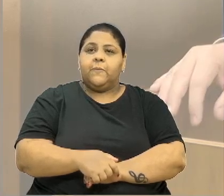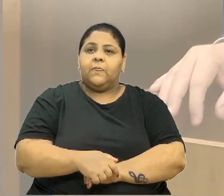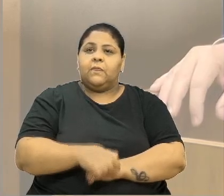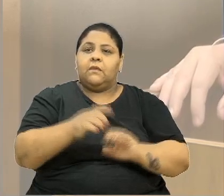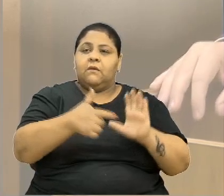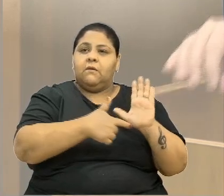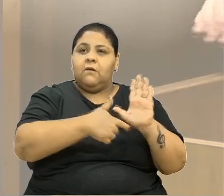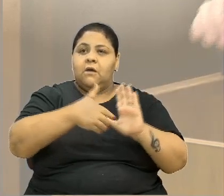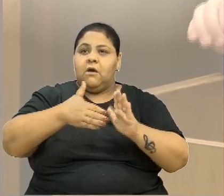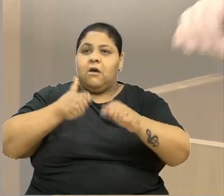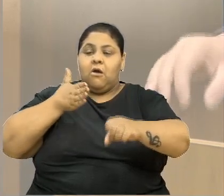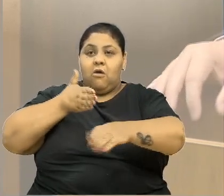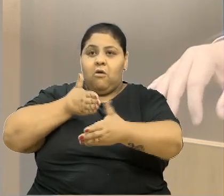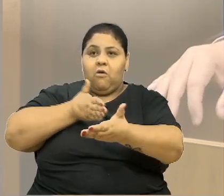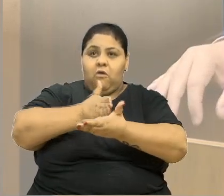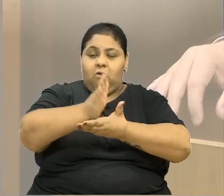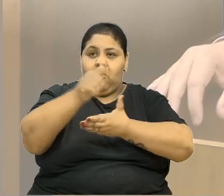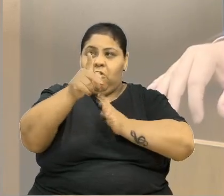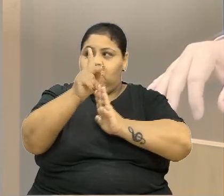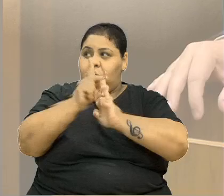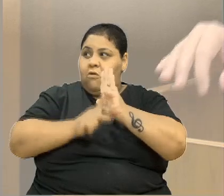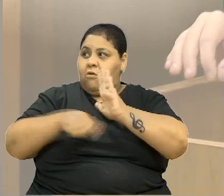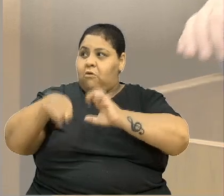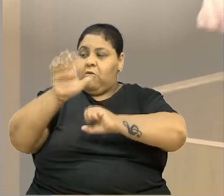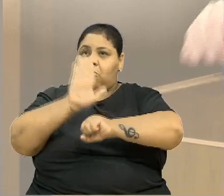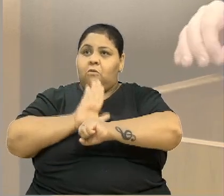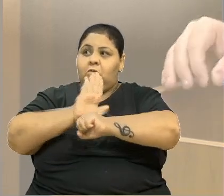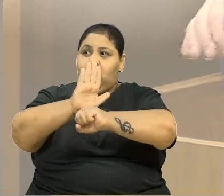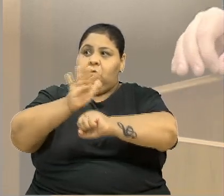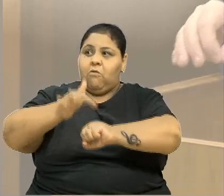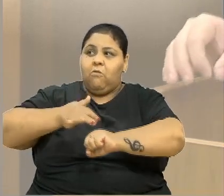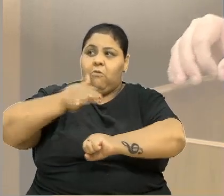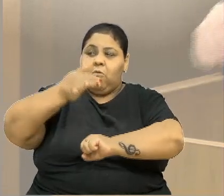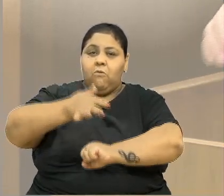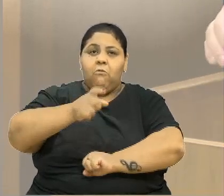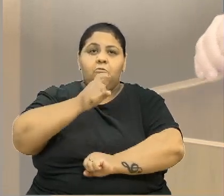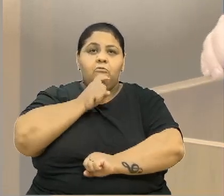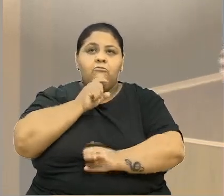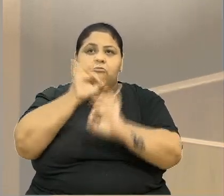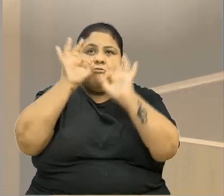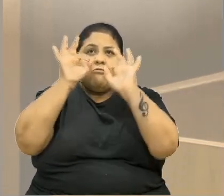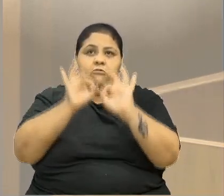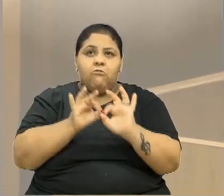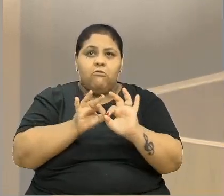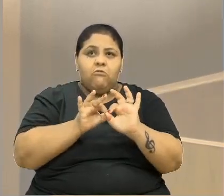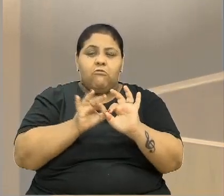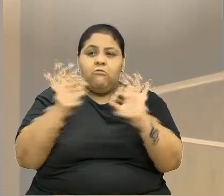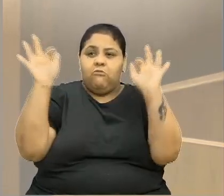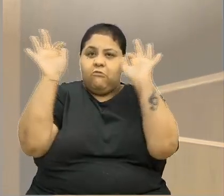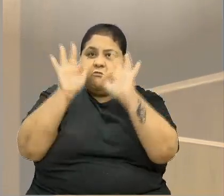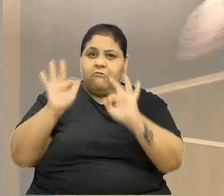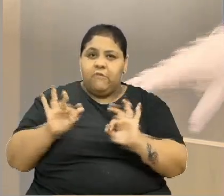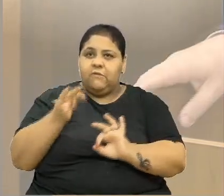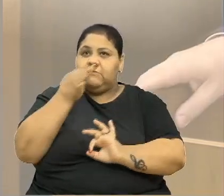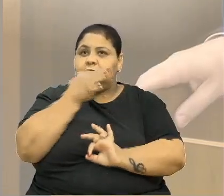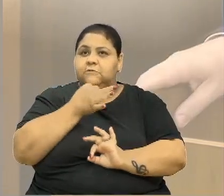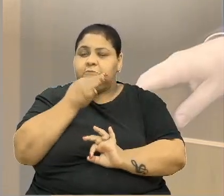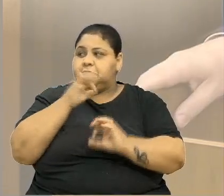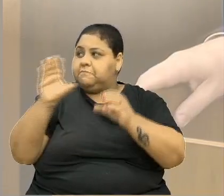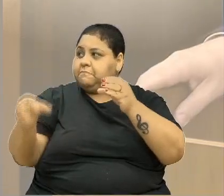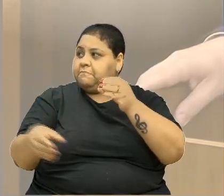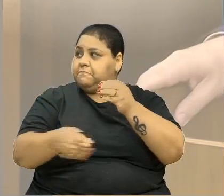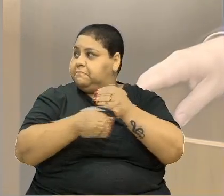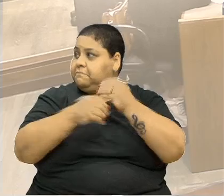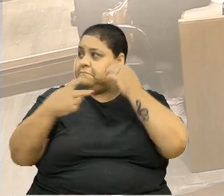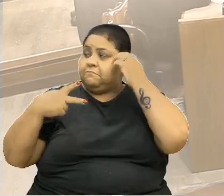esse projeto, estaremos contribuindo para um futuro verde, justo e próspero para Caxias do Sul. Sua parte,